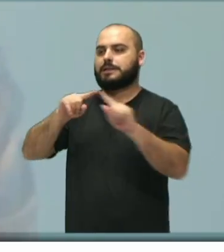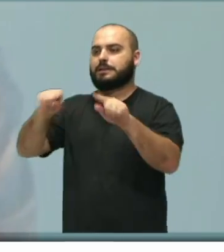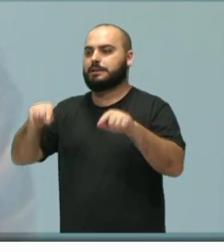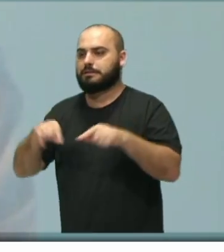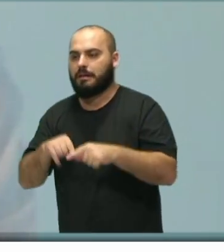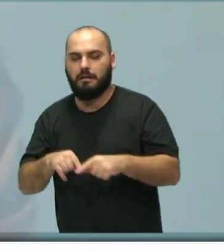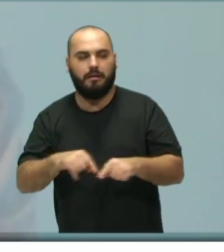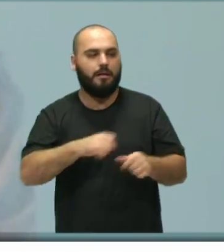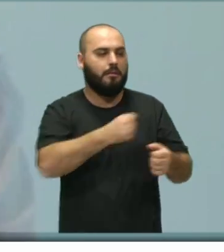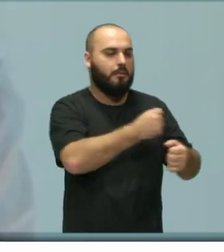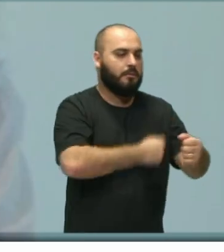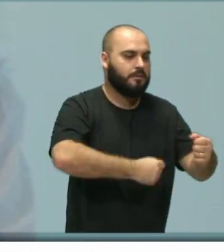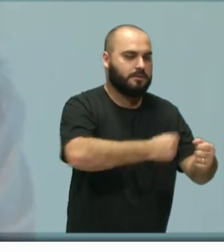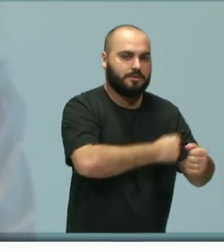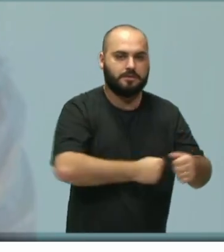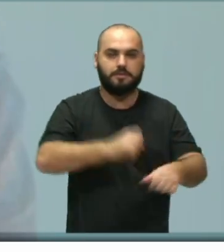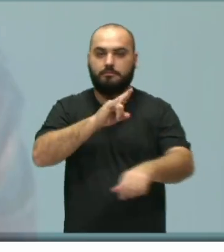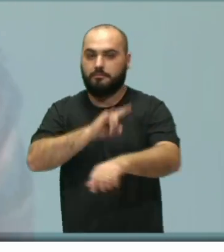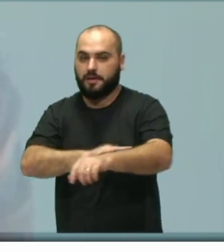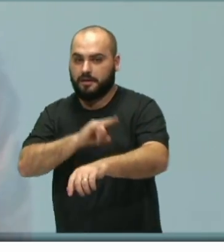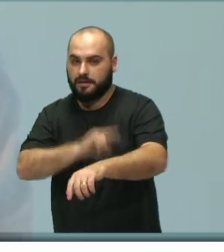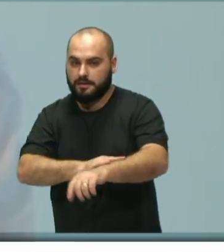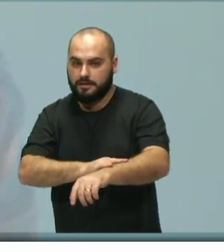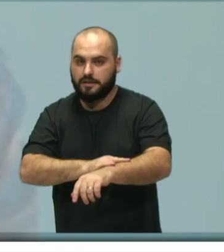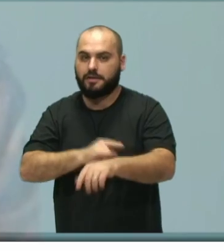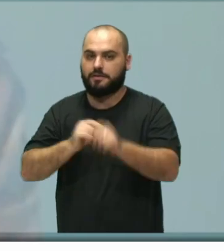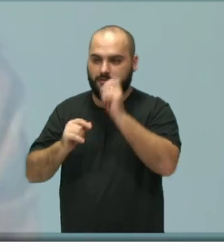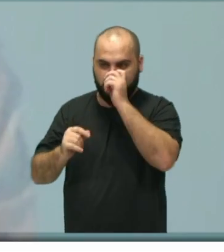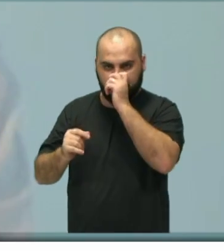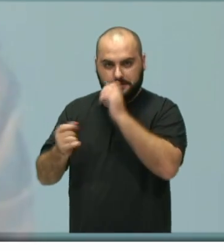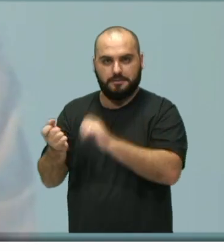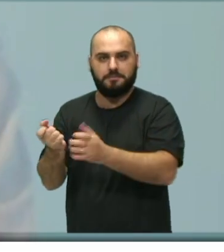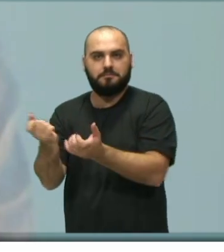do quarto, do banheiro, do quintal.